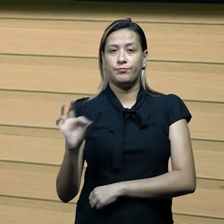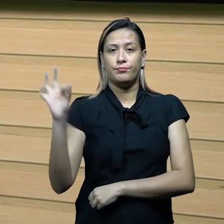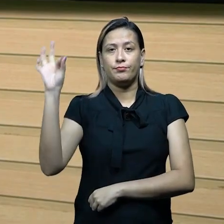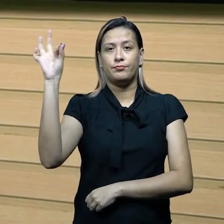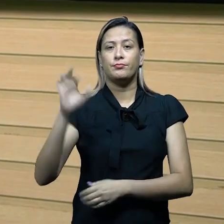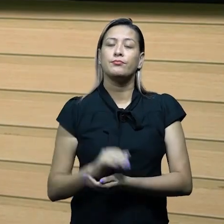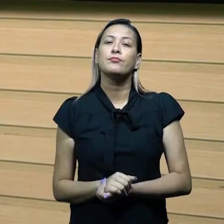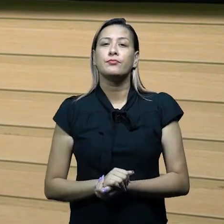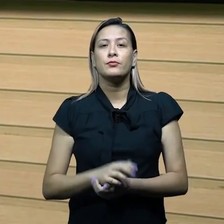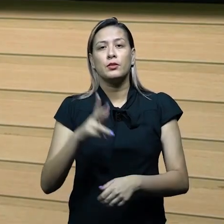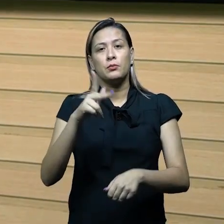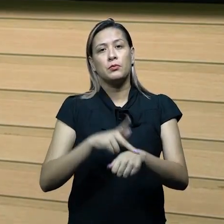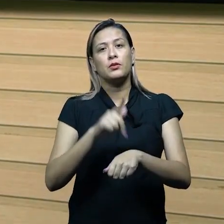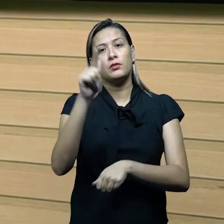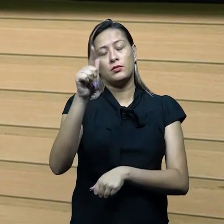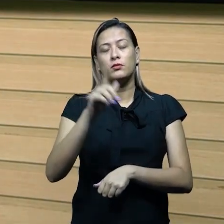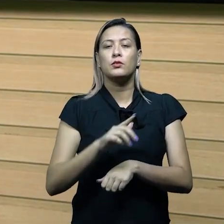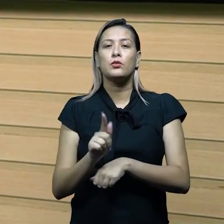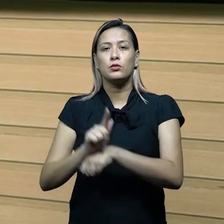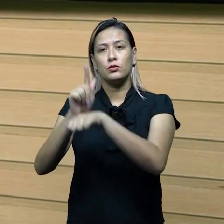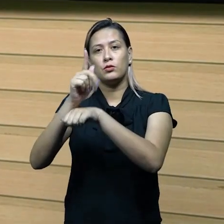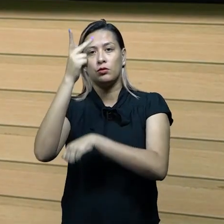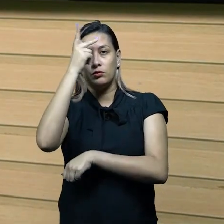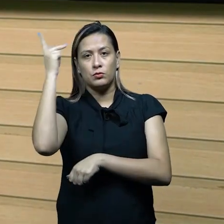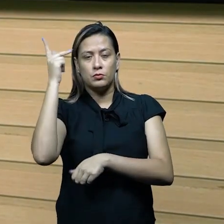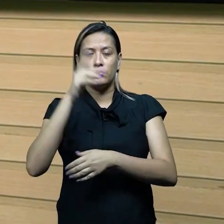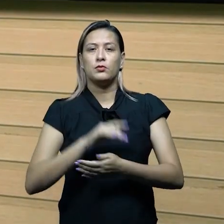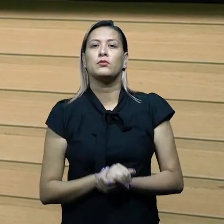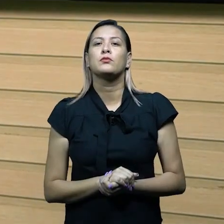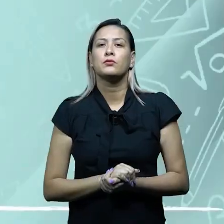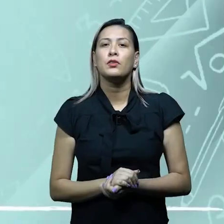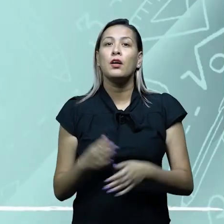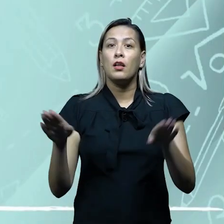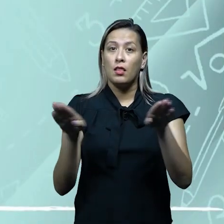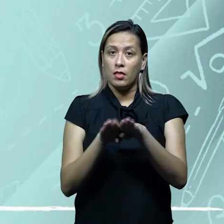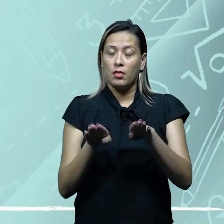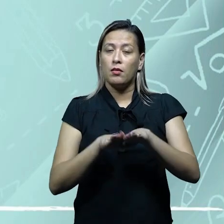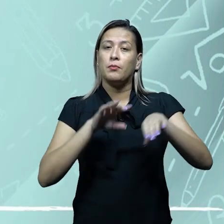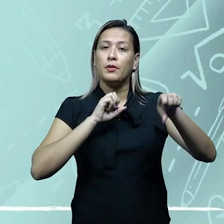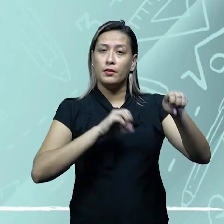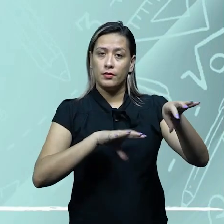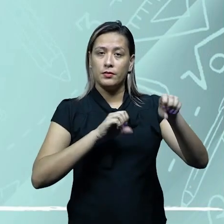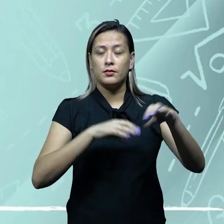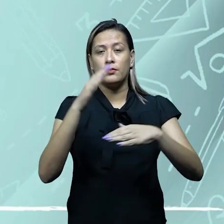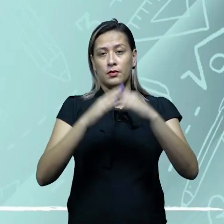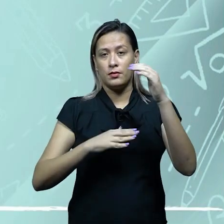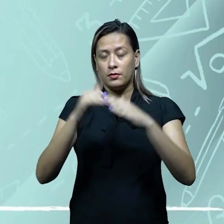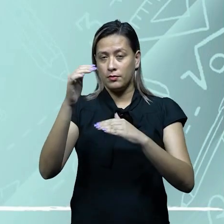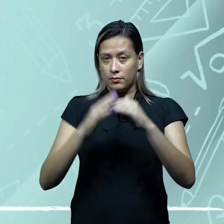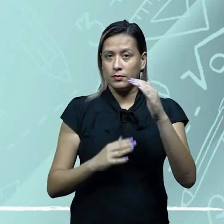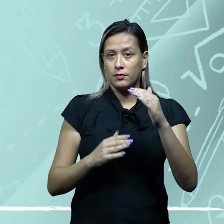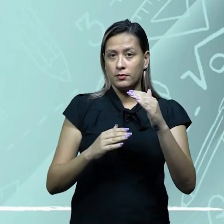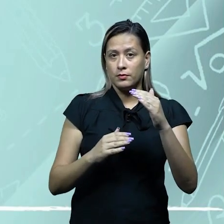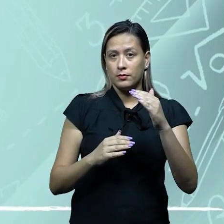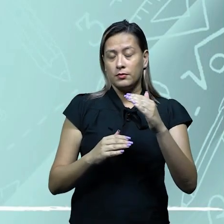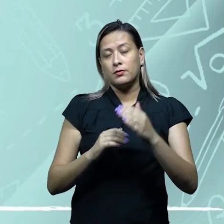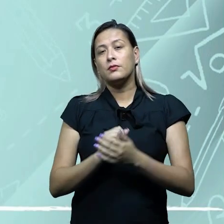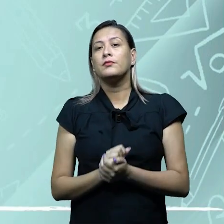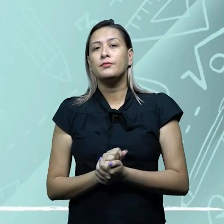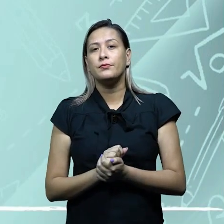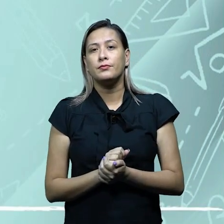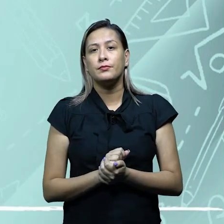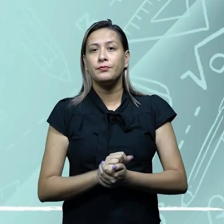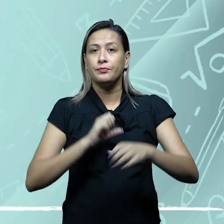UFMA. Sou especialista em Gestão de Pessoas e também tenho uma especialização em Docência da Educação Profissional. Dando continuidade às